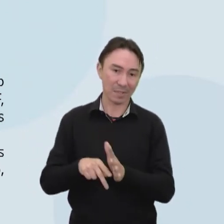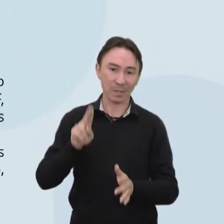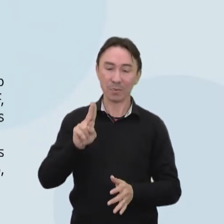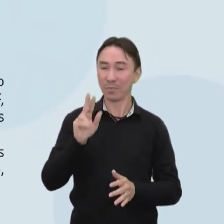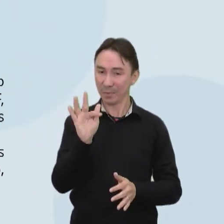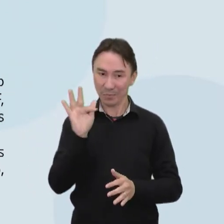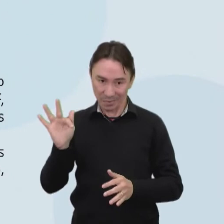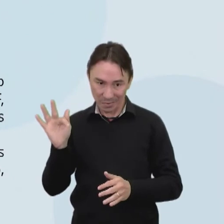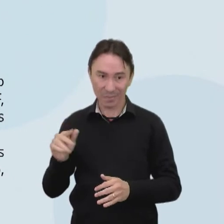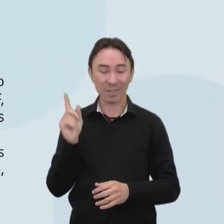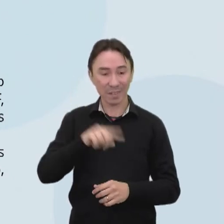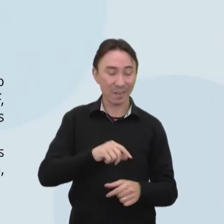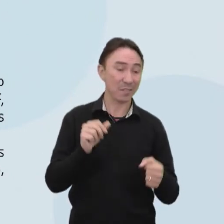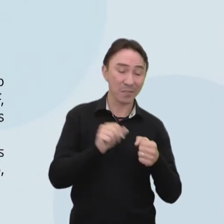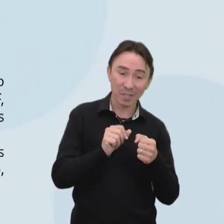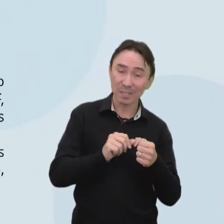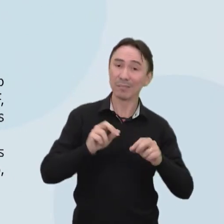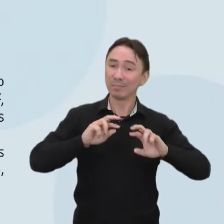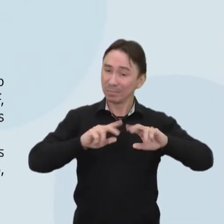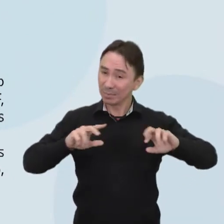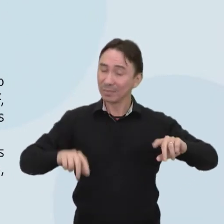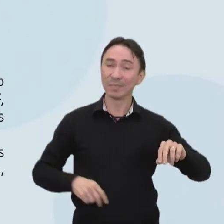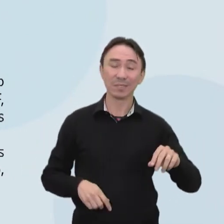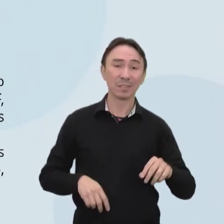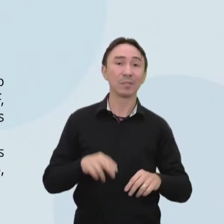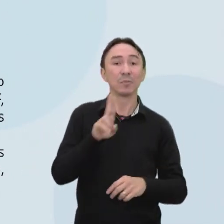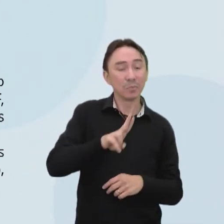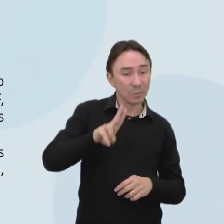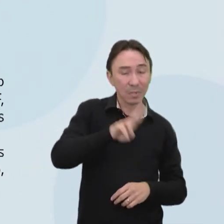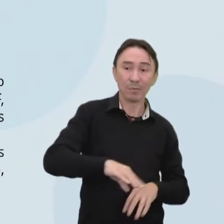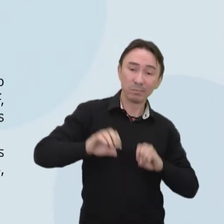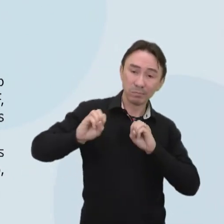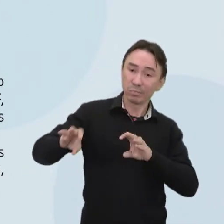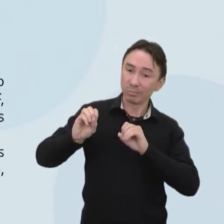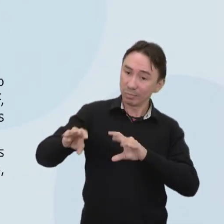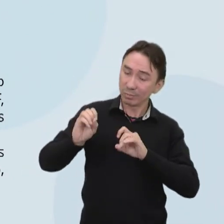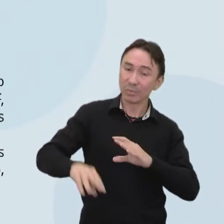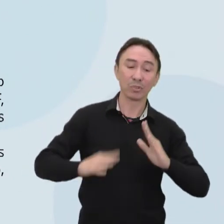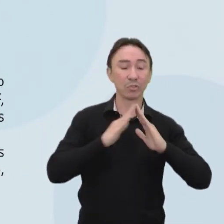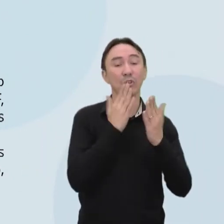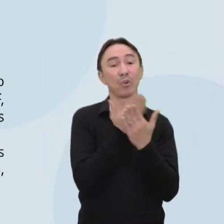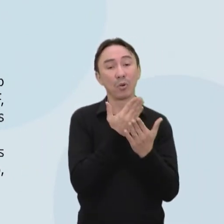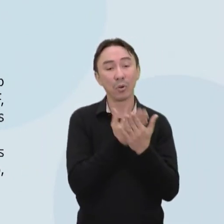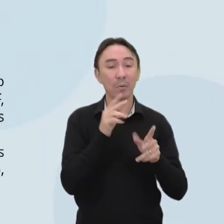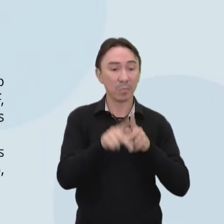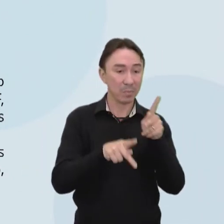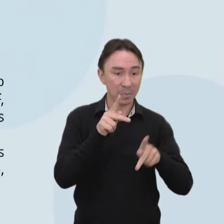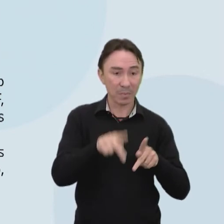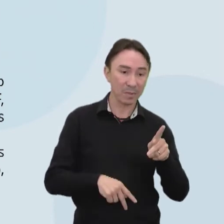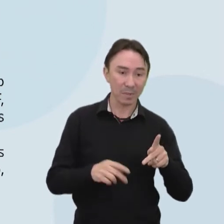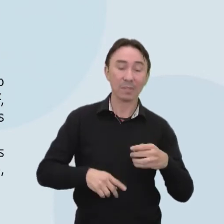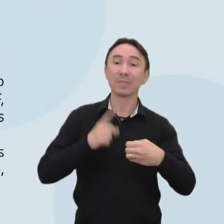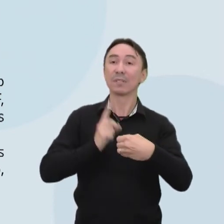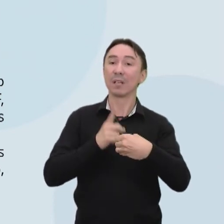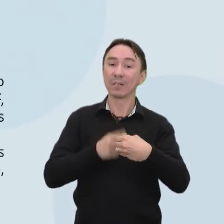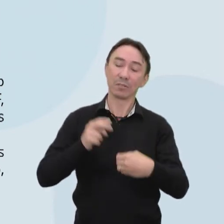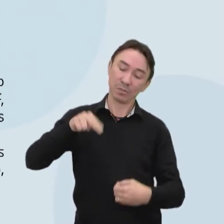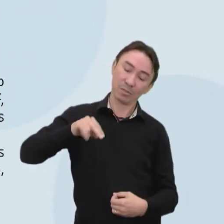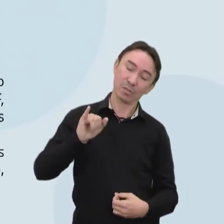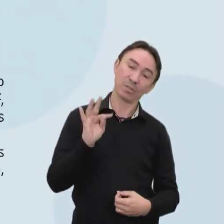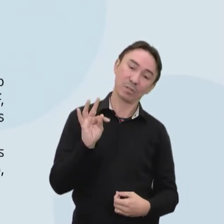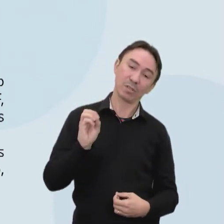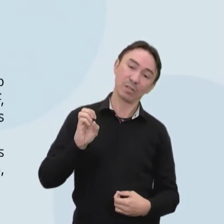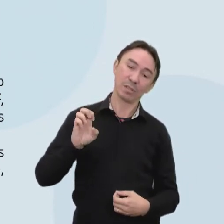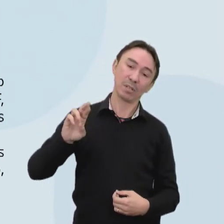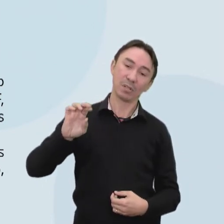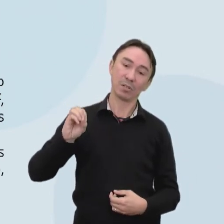que serão utilizadas como recursos pedagógicos em escolas públicas de Niterói. O Favela Doc acontece desde 2014,